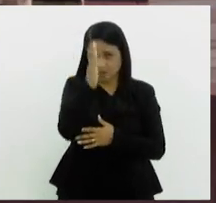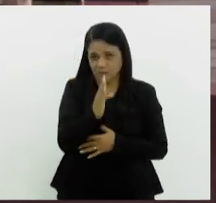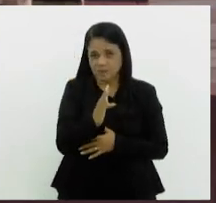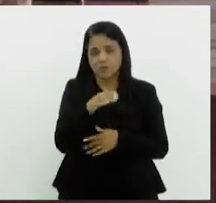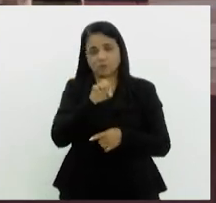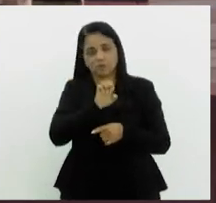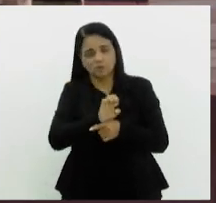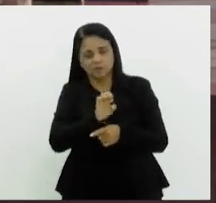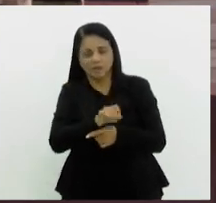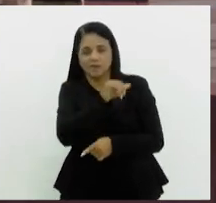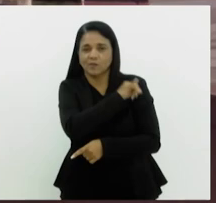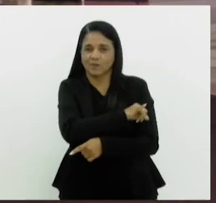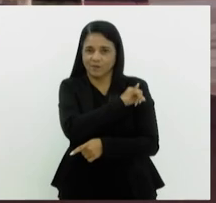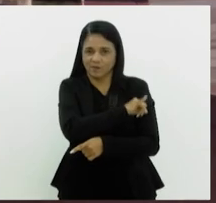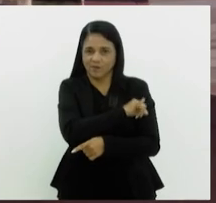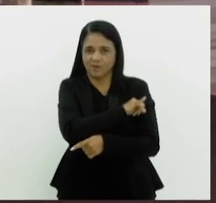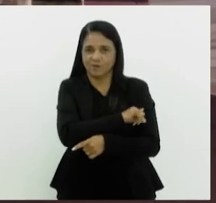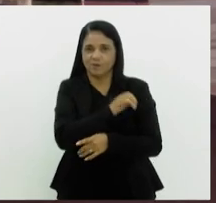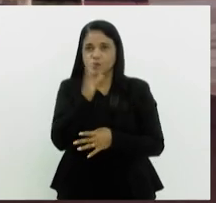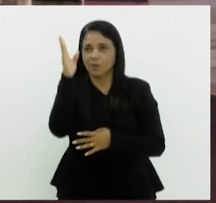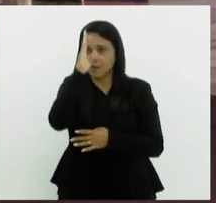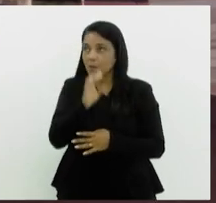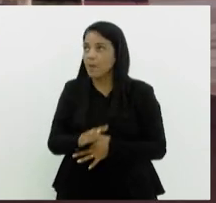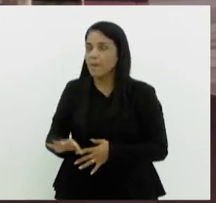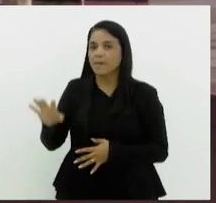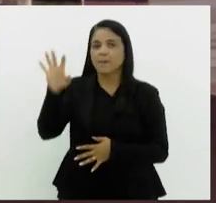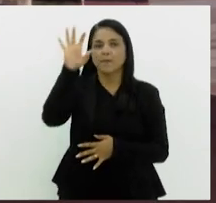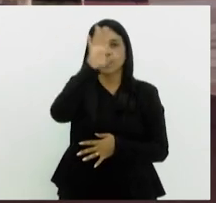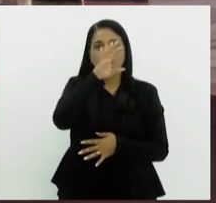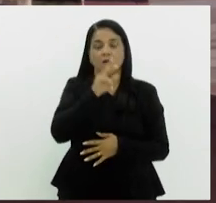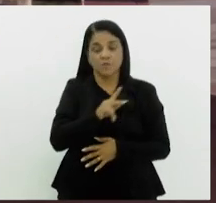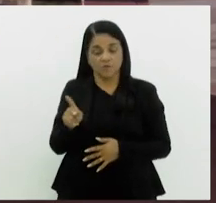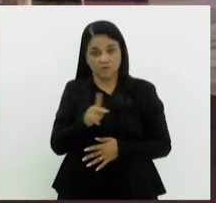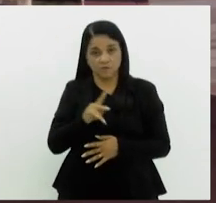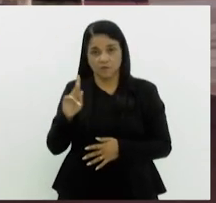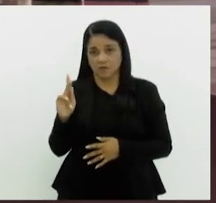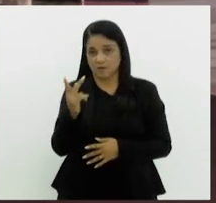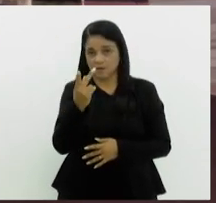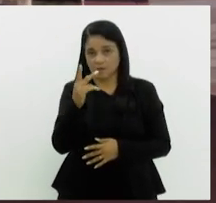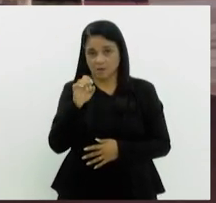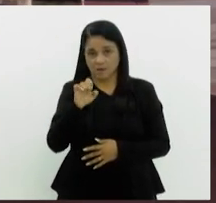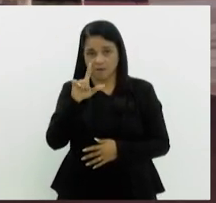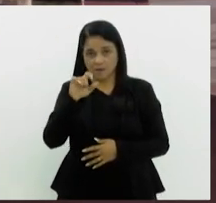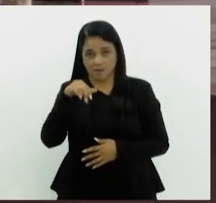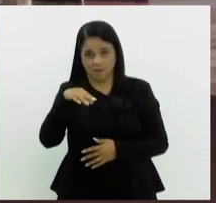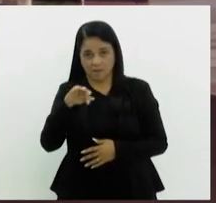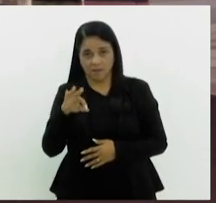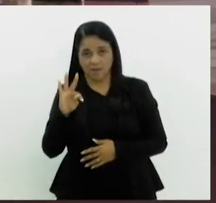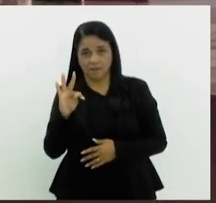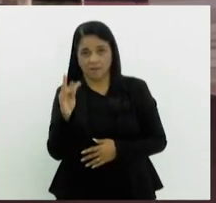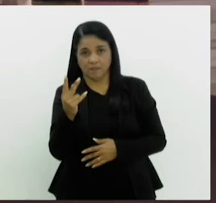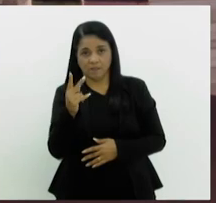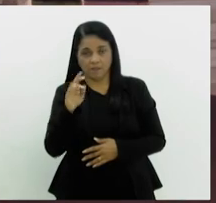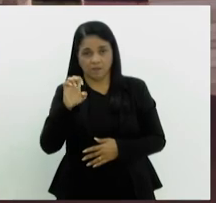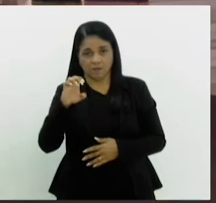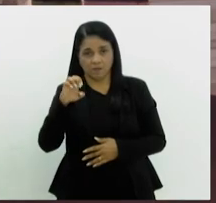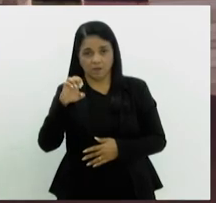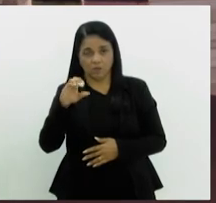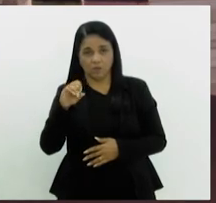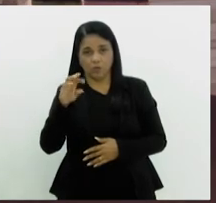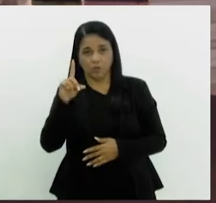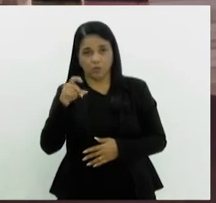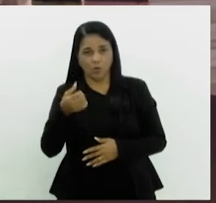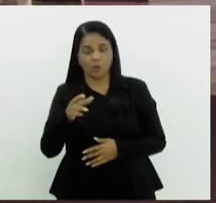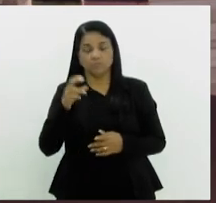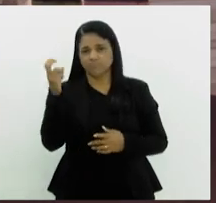estado, do estado do Rio de Janeiro e do Brasil todo. A professora Helena Teodoro é uma grande intelectual negra